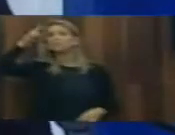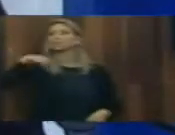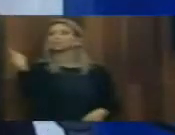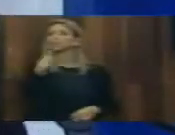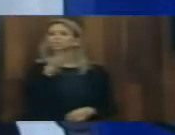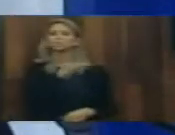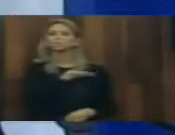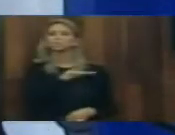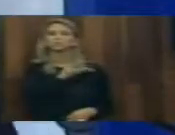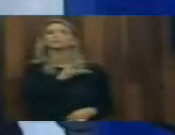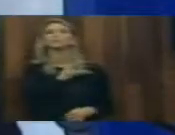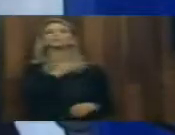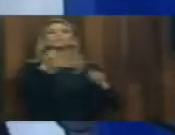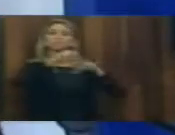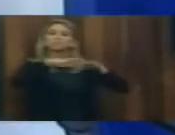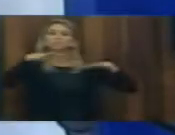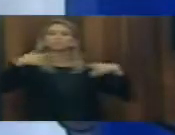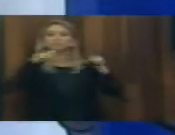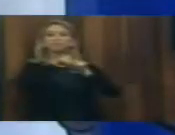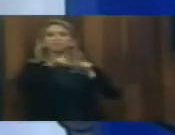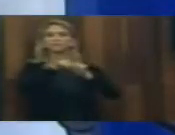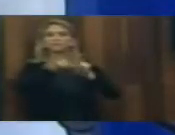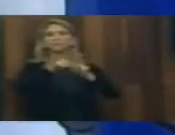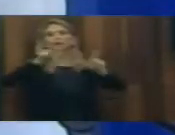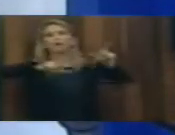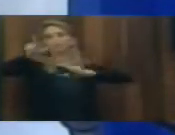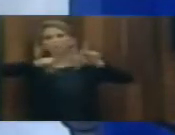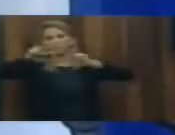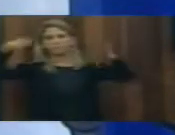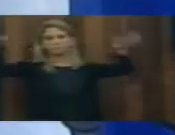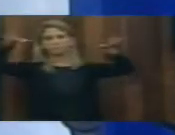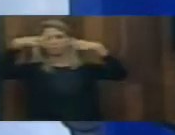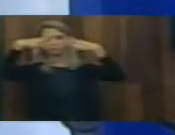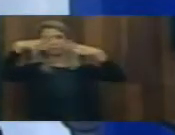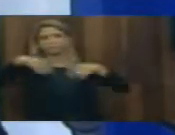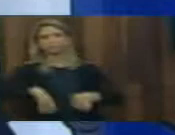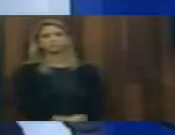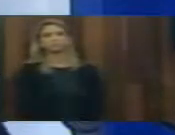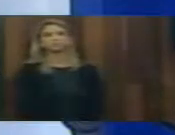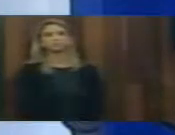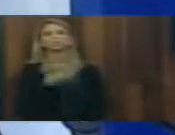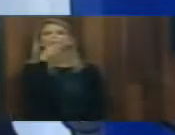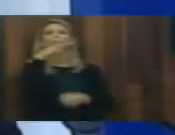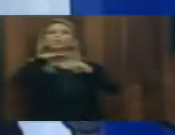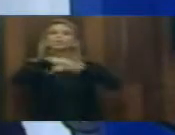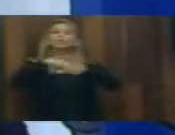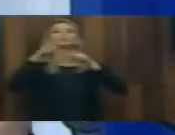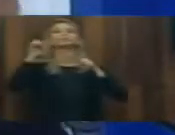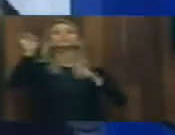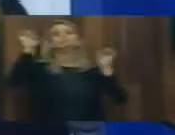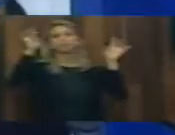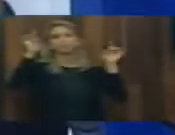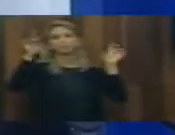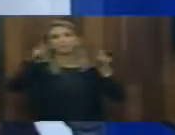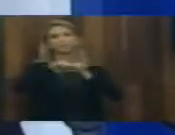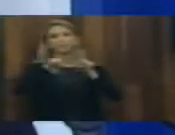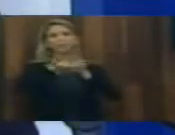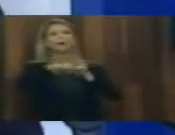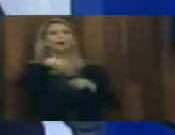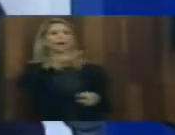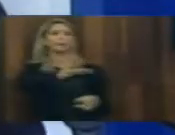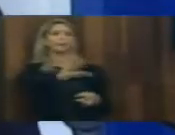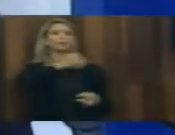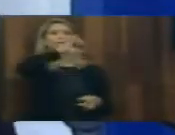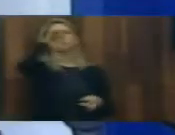colegas, toda assistência presente, a todos que nos assistem. Um boa noite especial, Joelma Fidalgo,